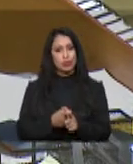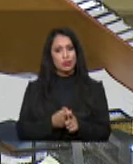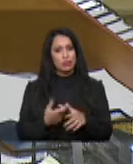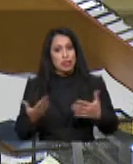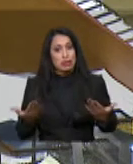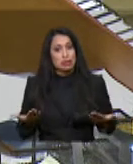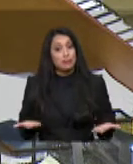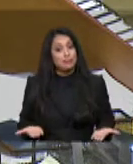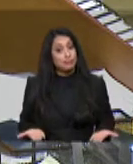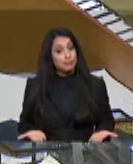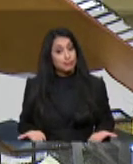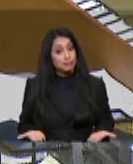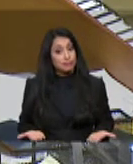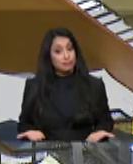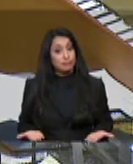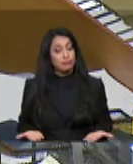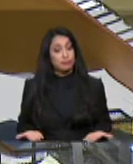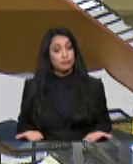mecanismo?